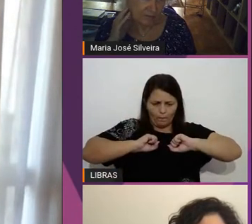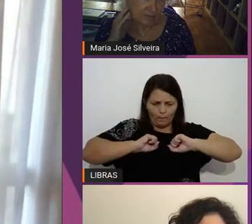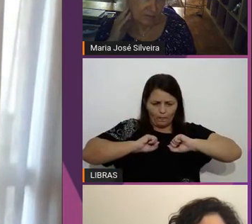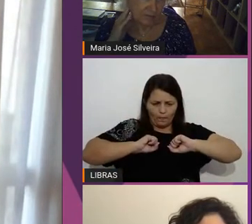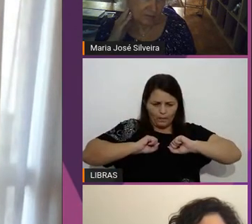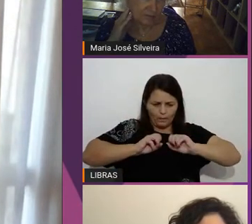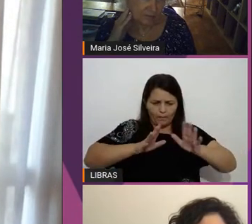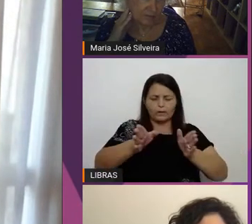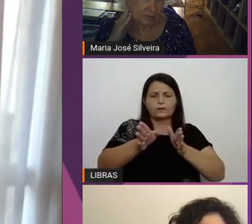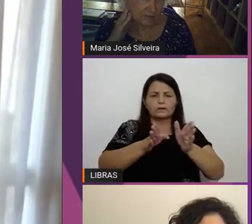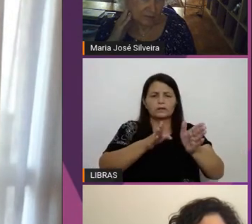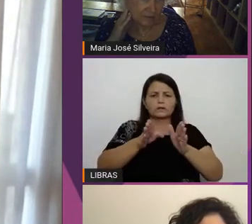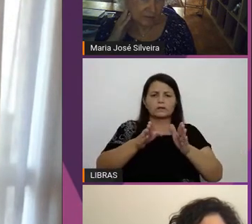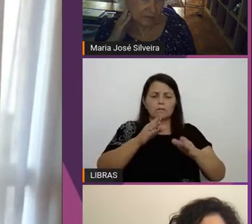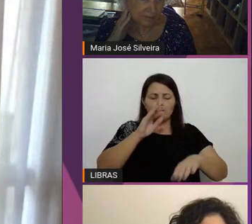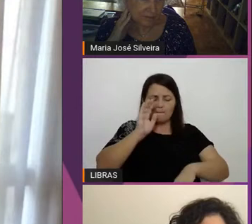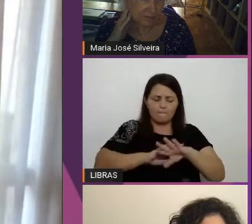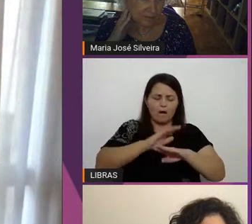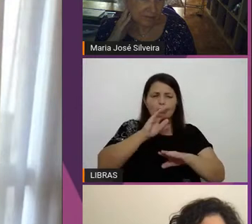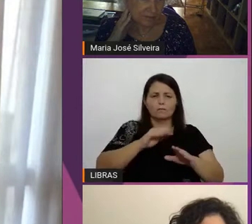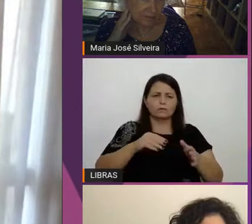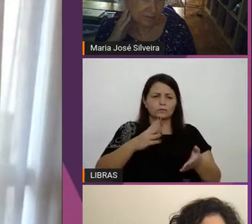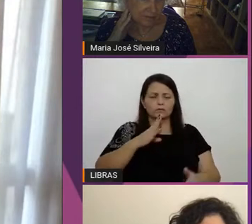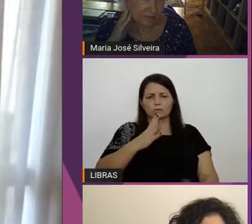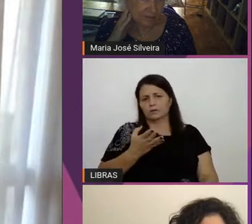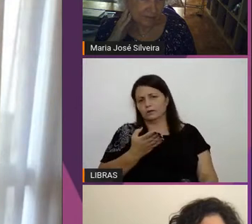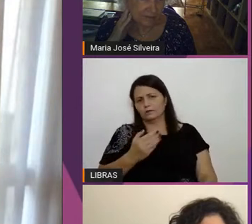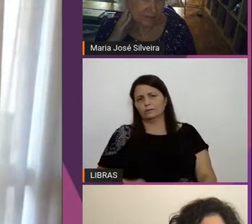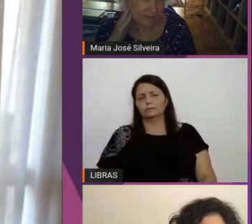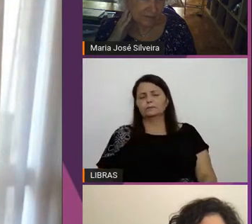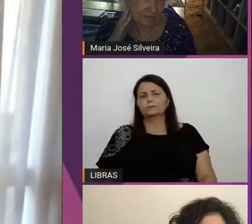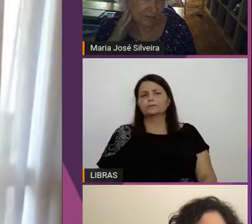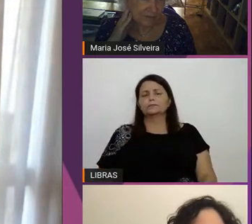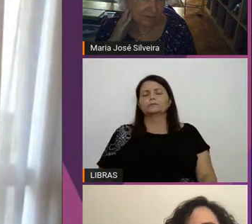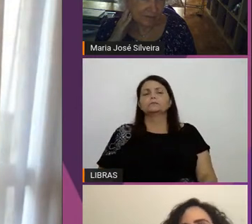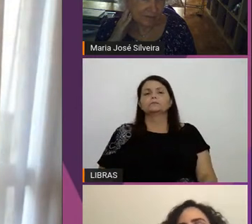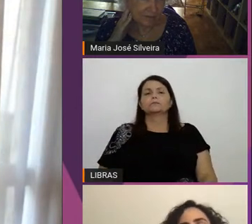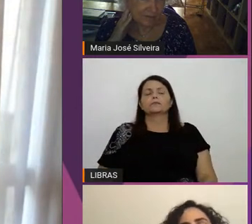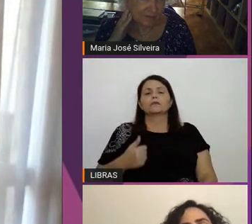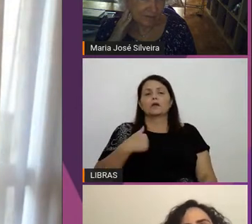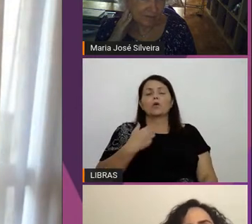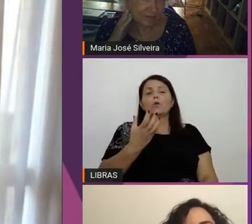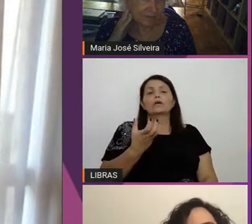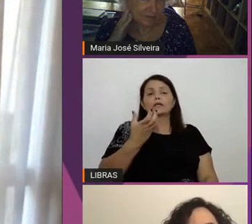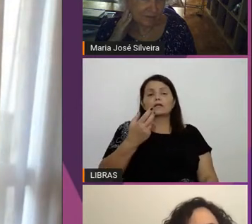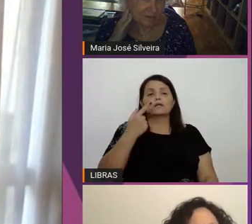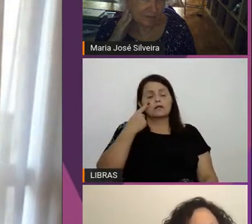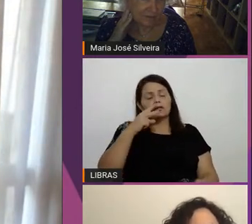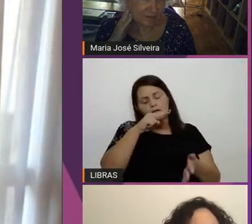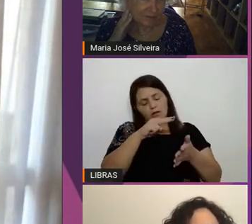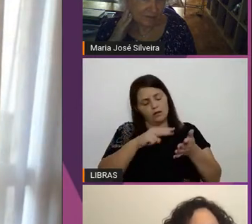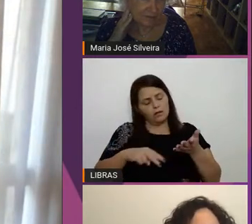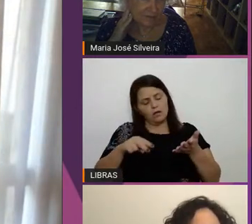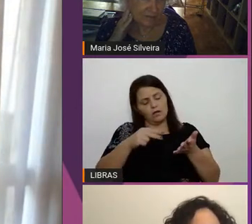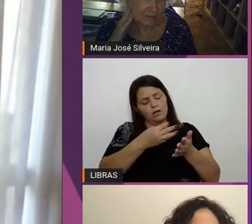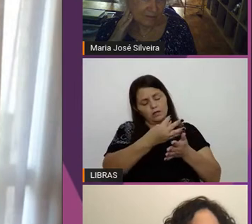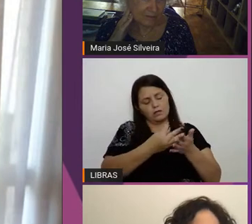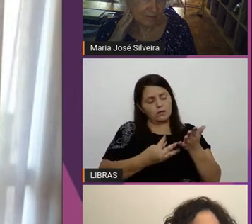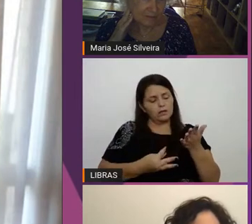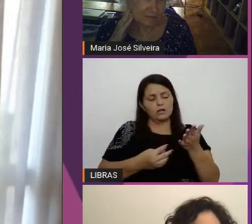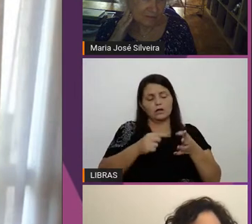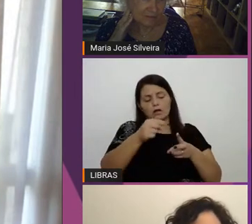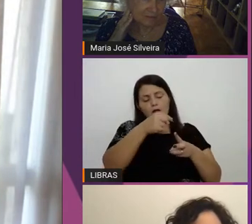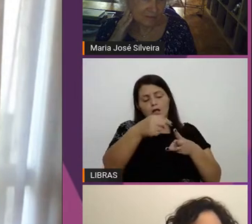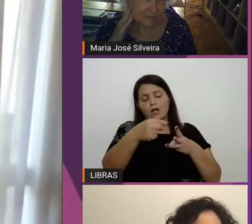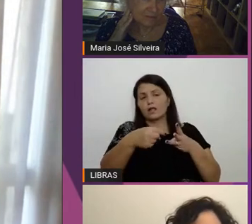tornamos acessíveis a ciência Se eu quisesse trecho porque eu acho que é a as